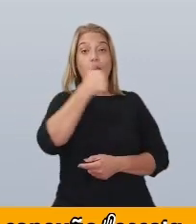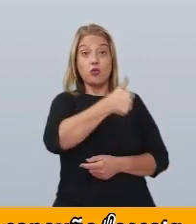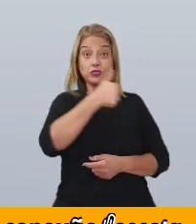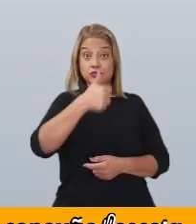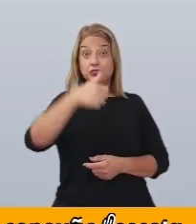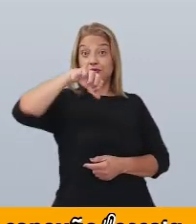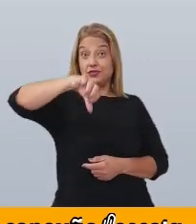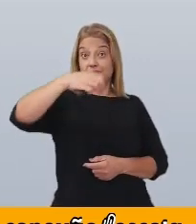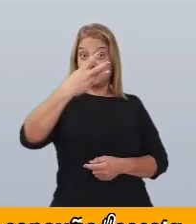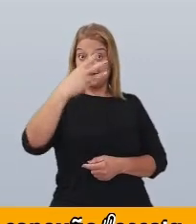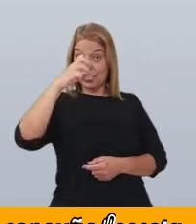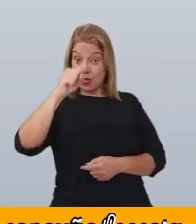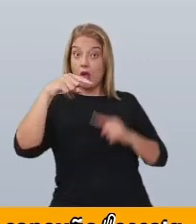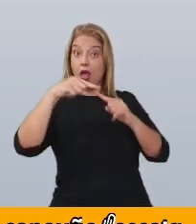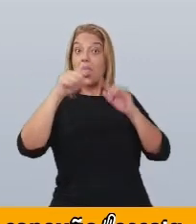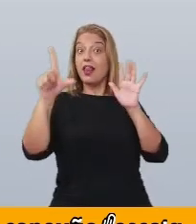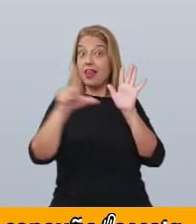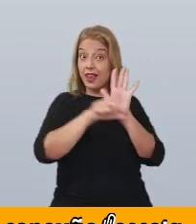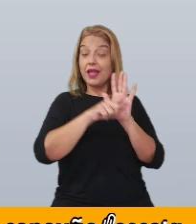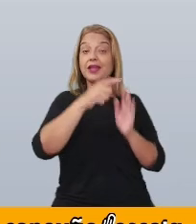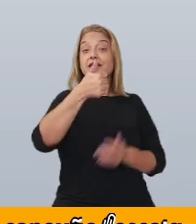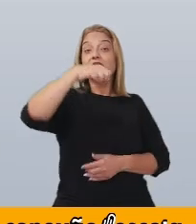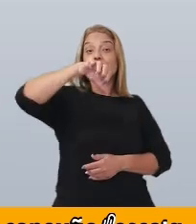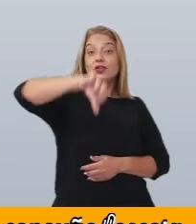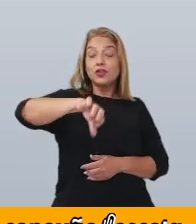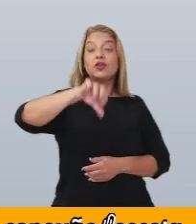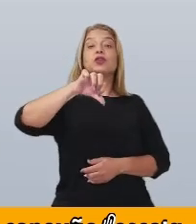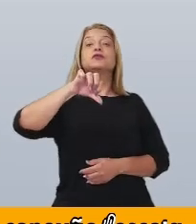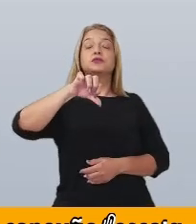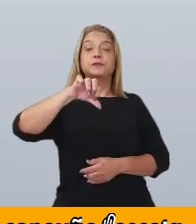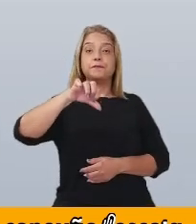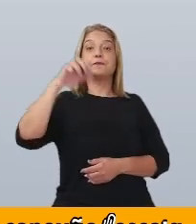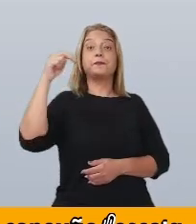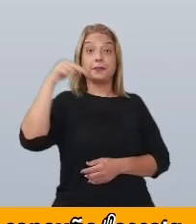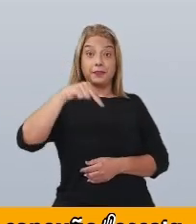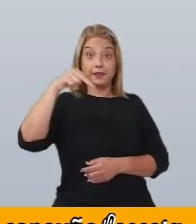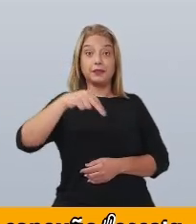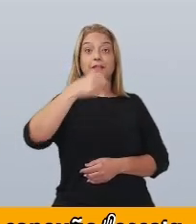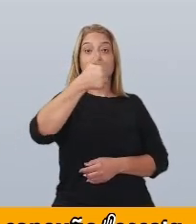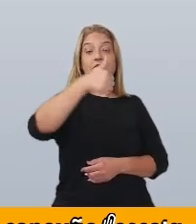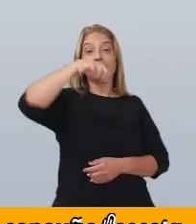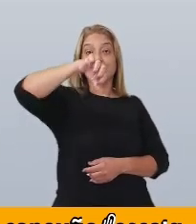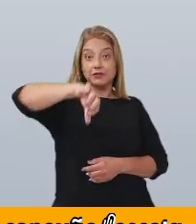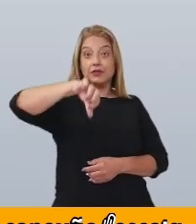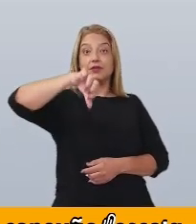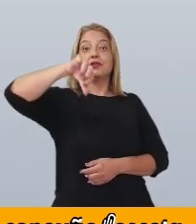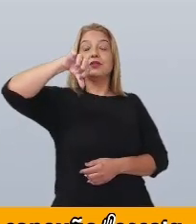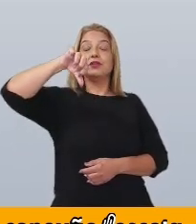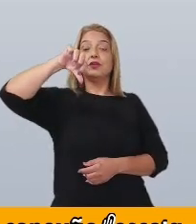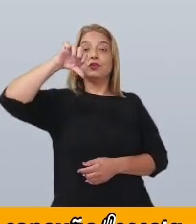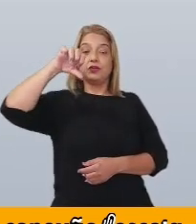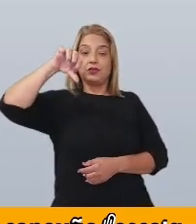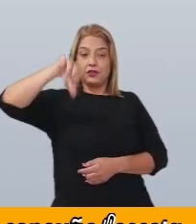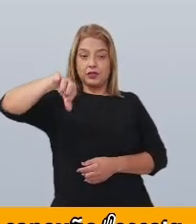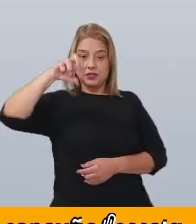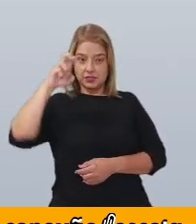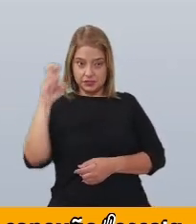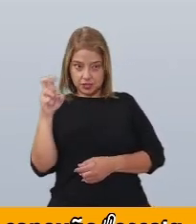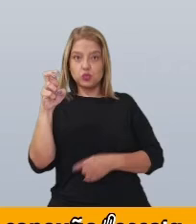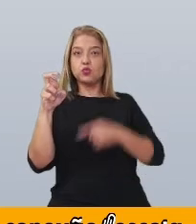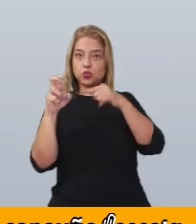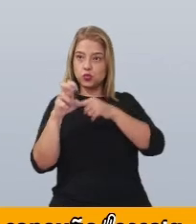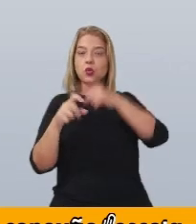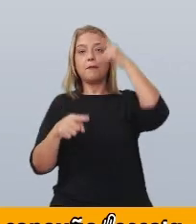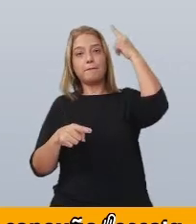11.938, de 19 de novembro de 1995, que proíbe esse